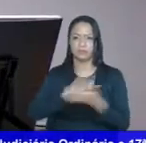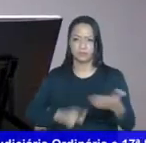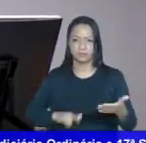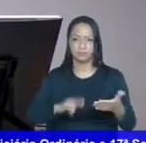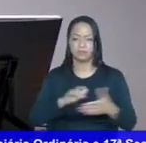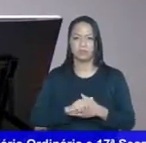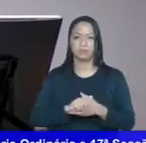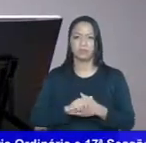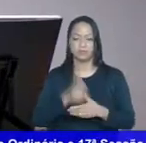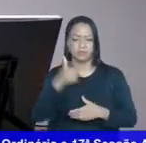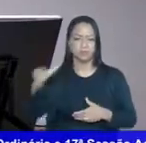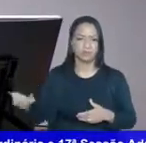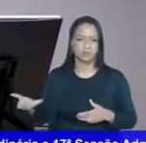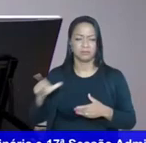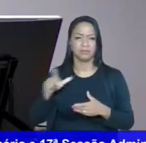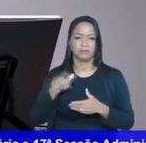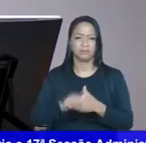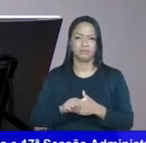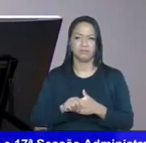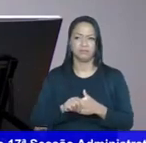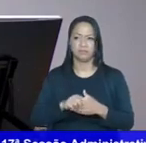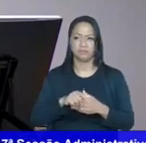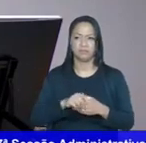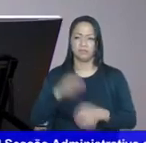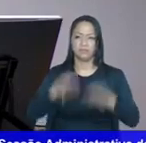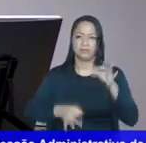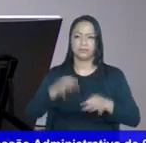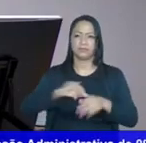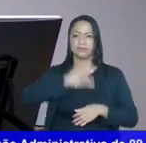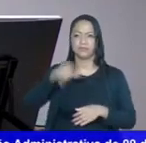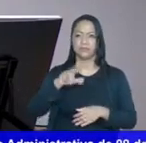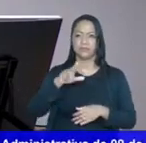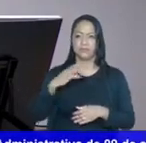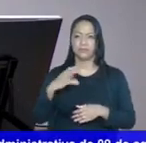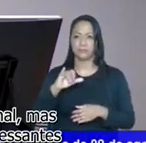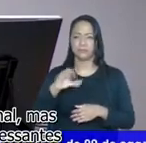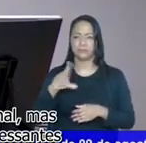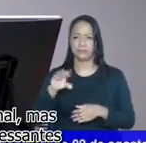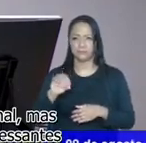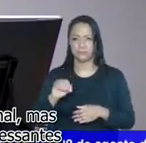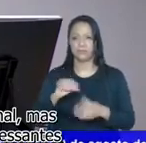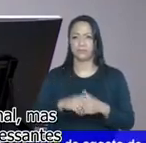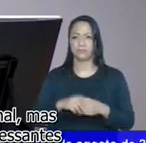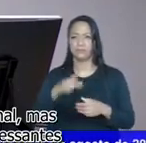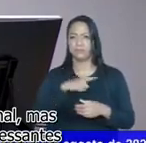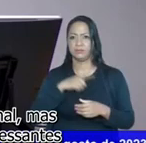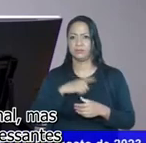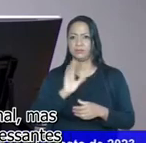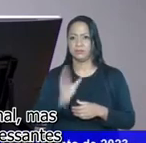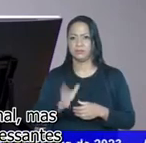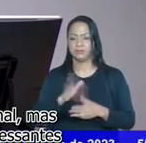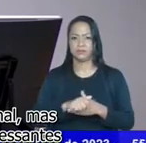documentação. E essa outra tese, que o juiz Juscelio tem defendido, ela já